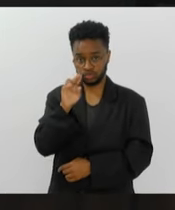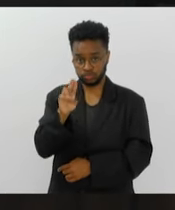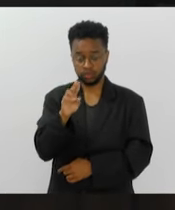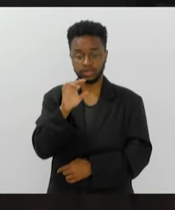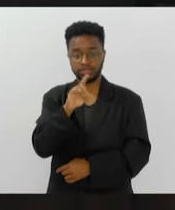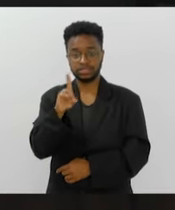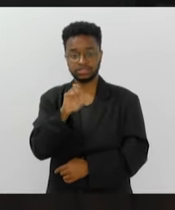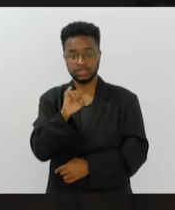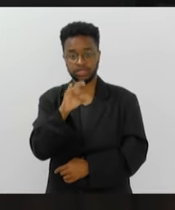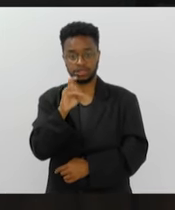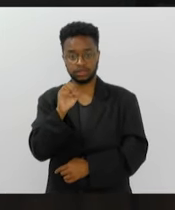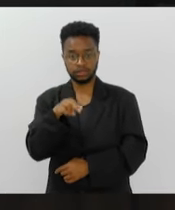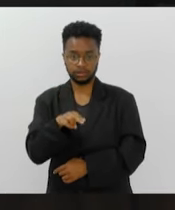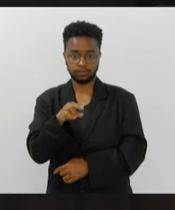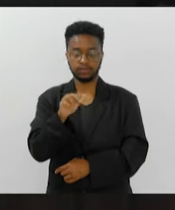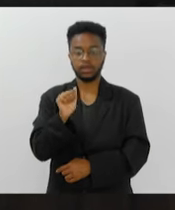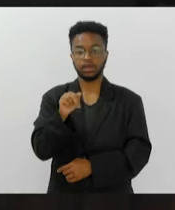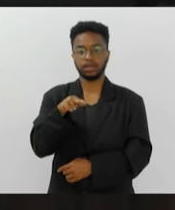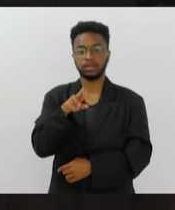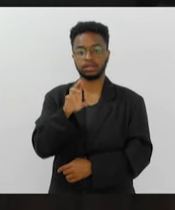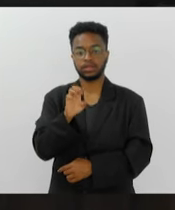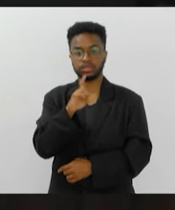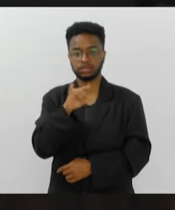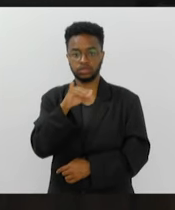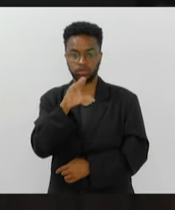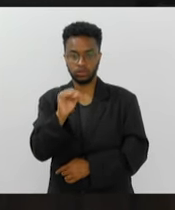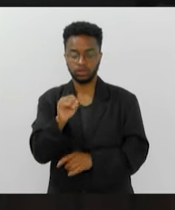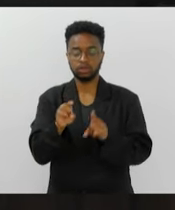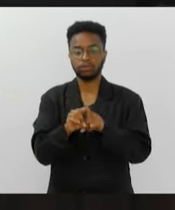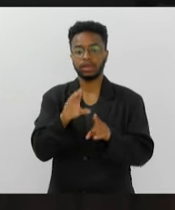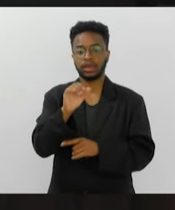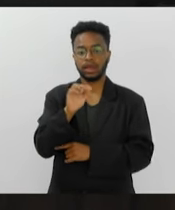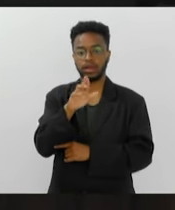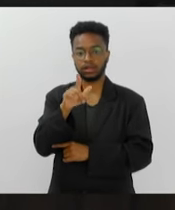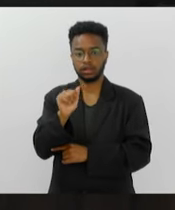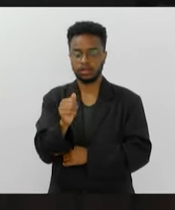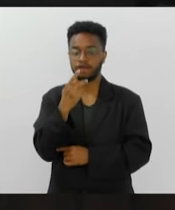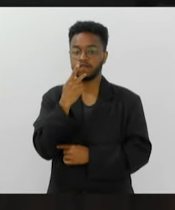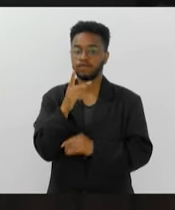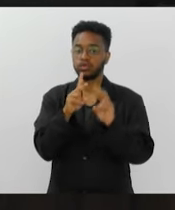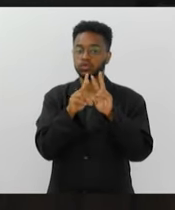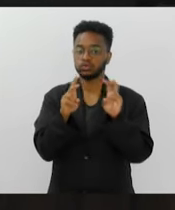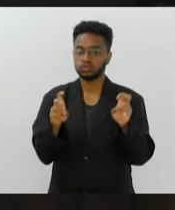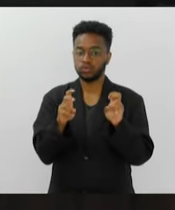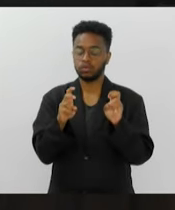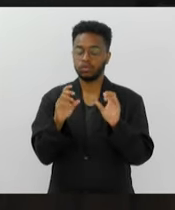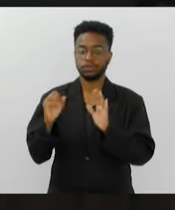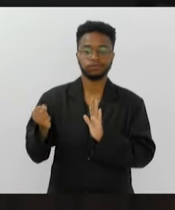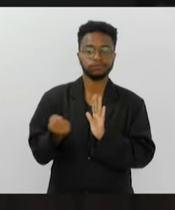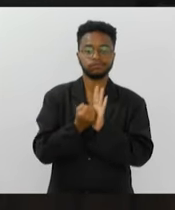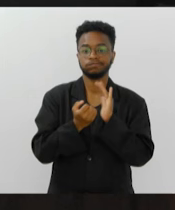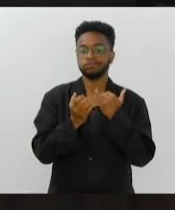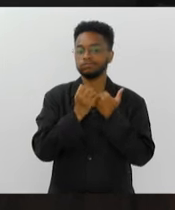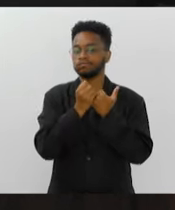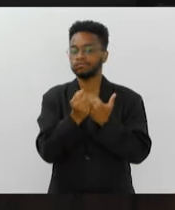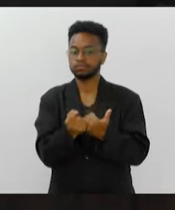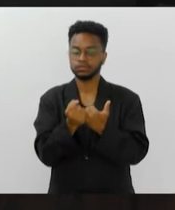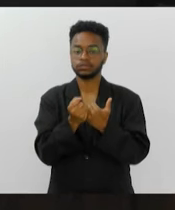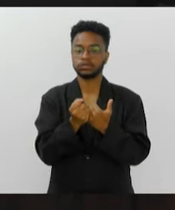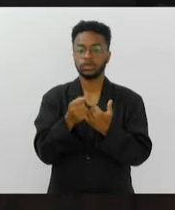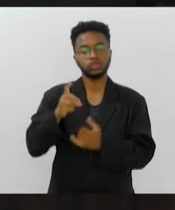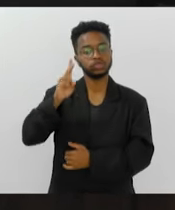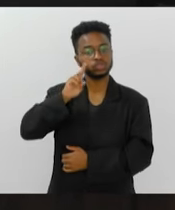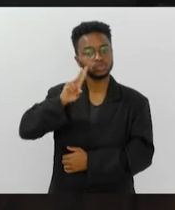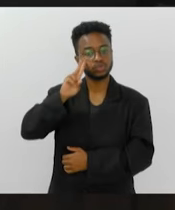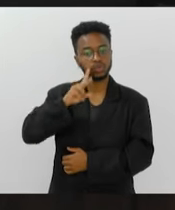zeid Andrezinho Siano e Carla Machado que dispõe sobre o tombamento por interesse histórico do Estado do